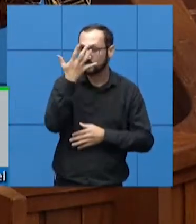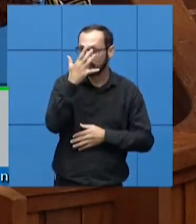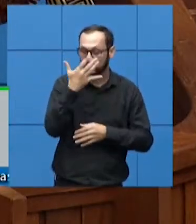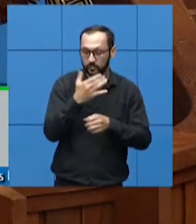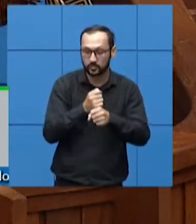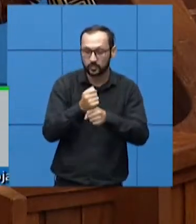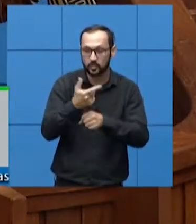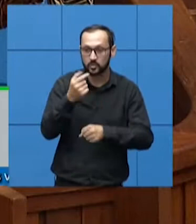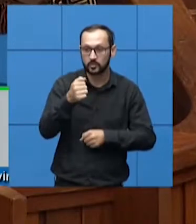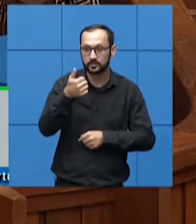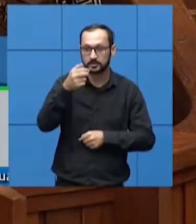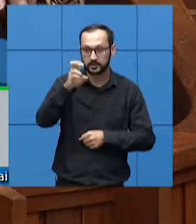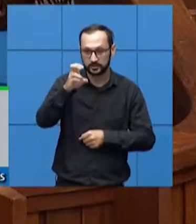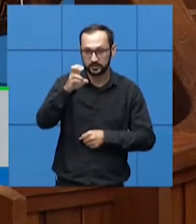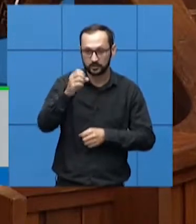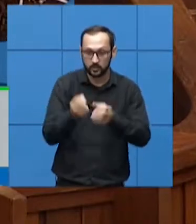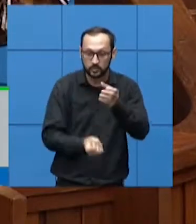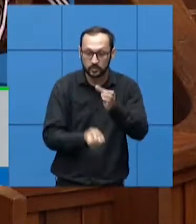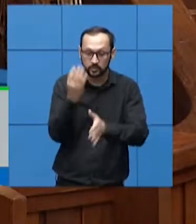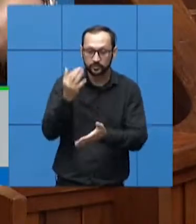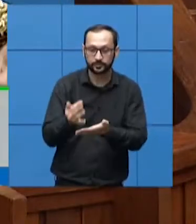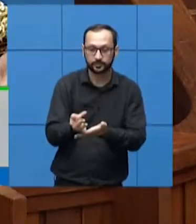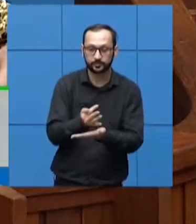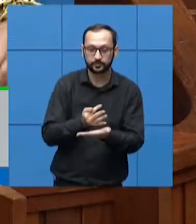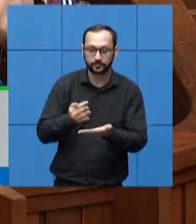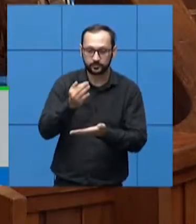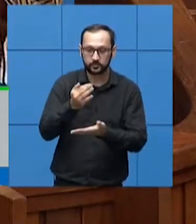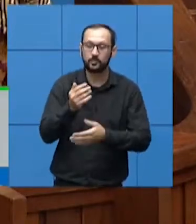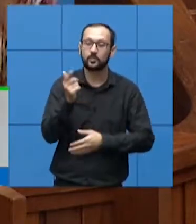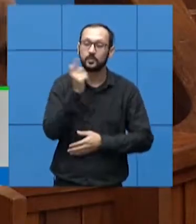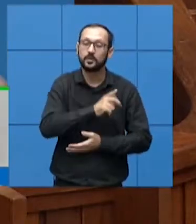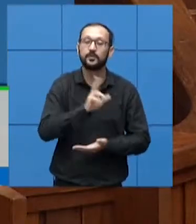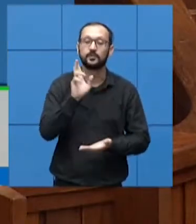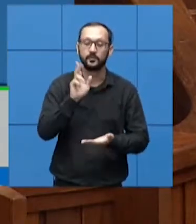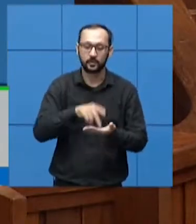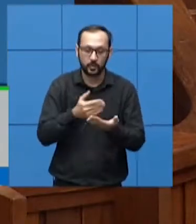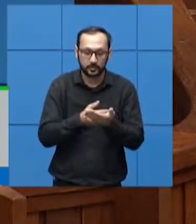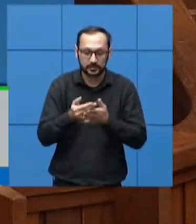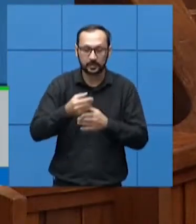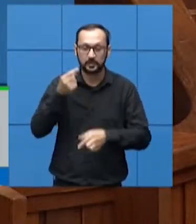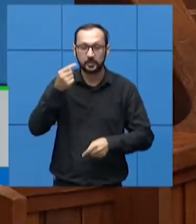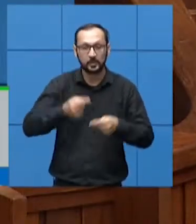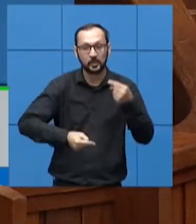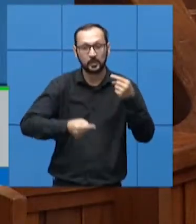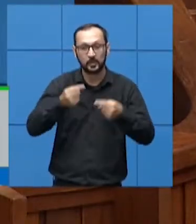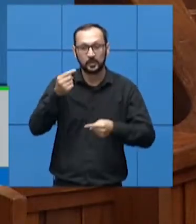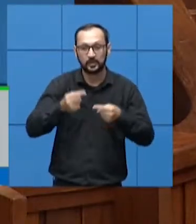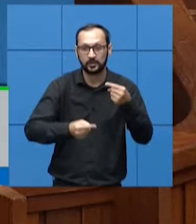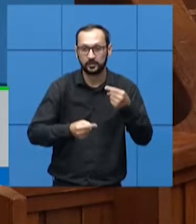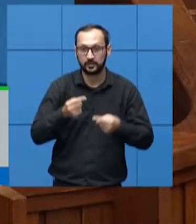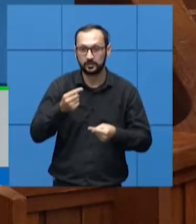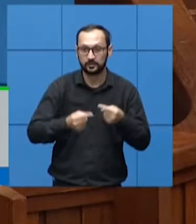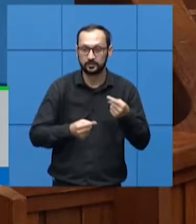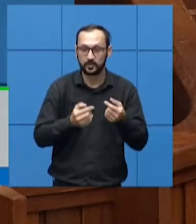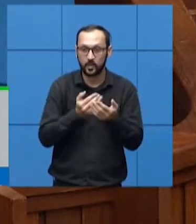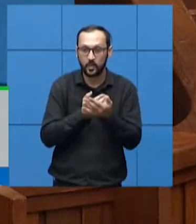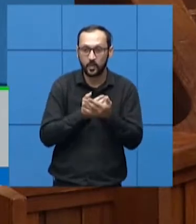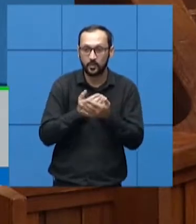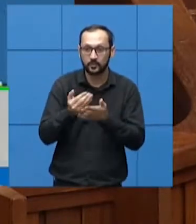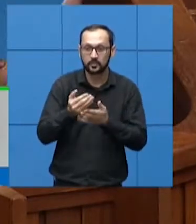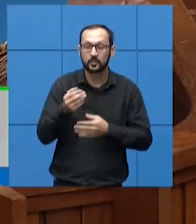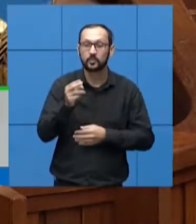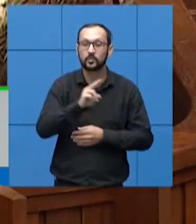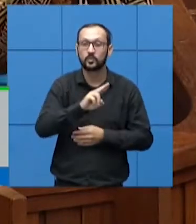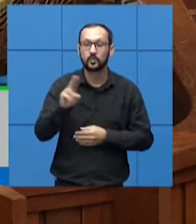de 2015, por ação do Fórum. Conseguimos, sim, abrir o diálogo e chamamos o episódio